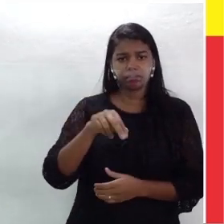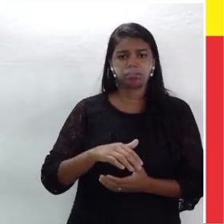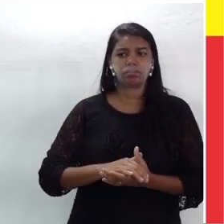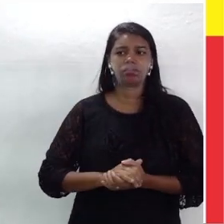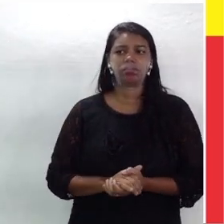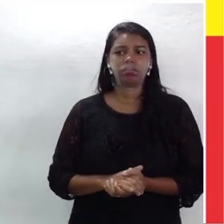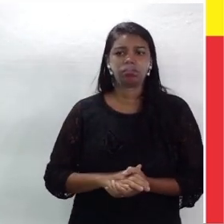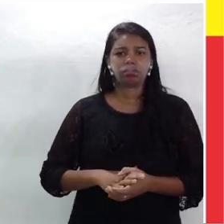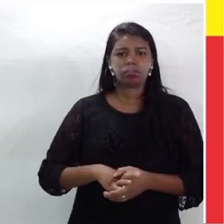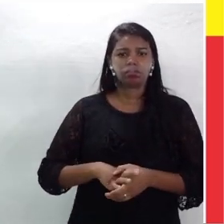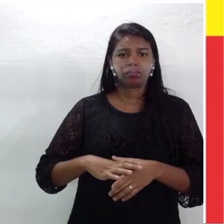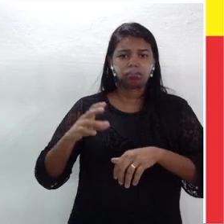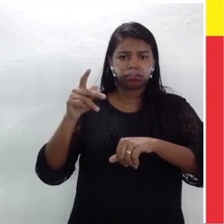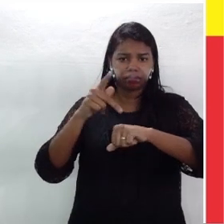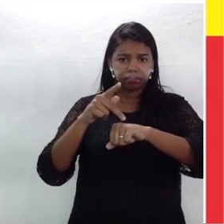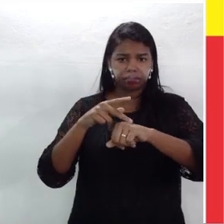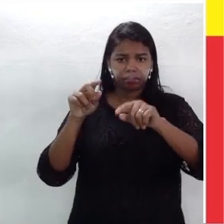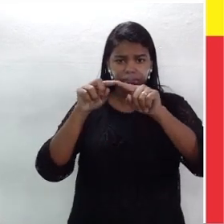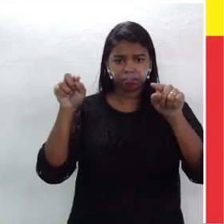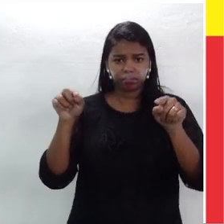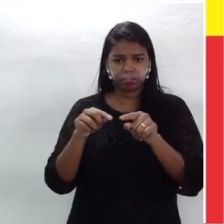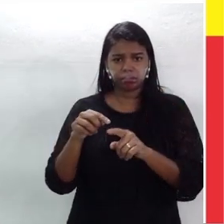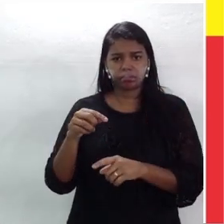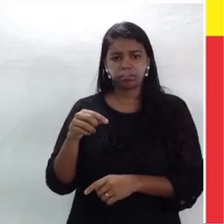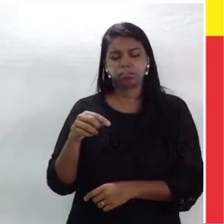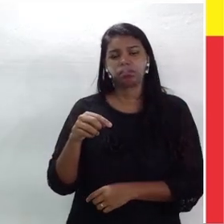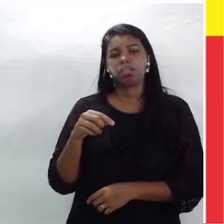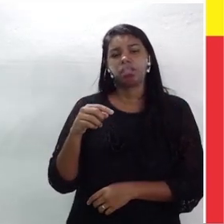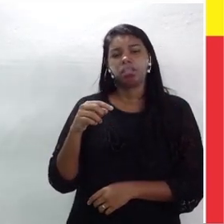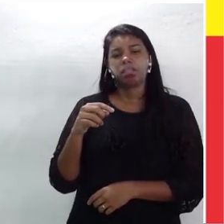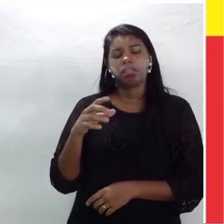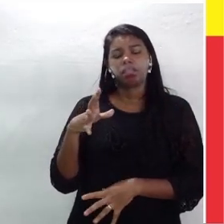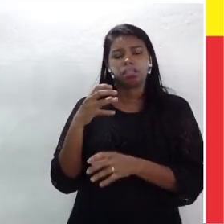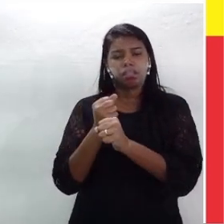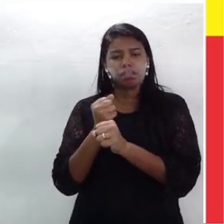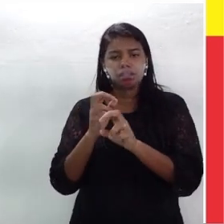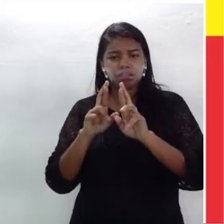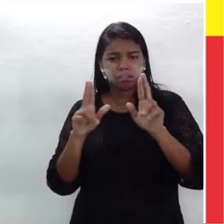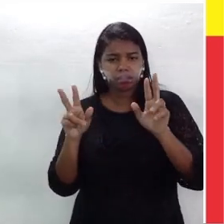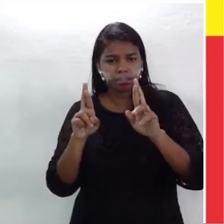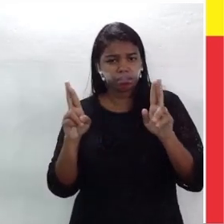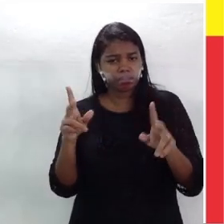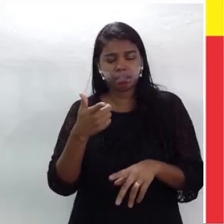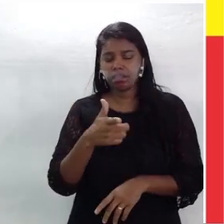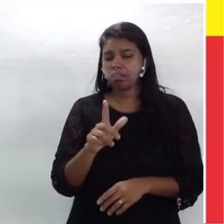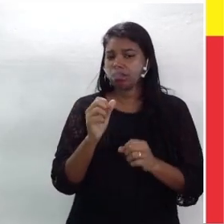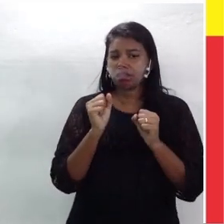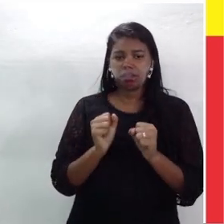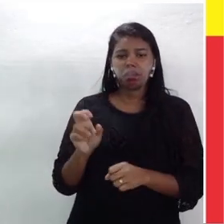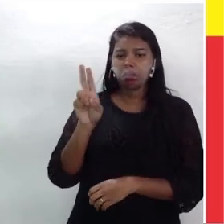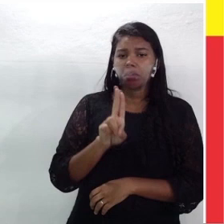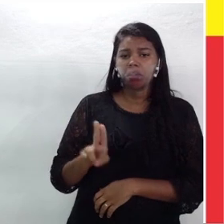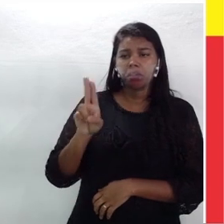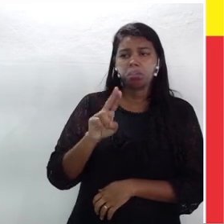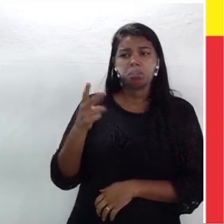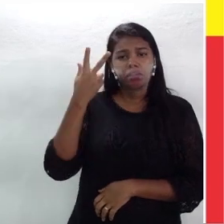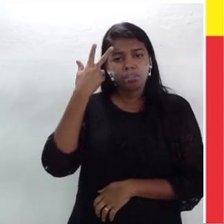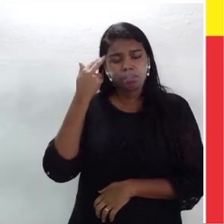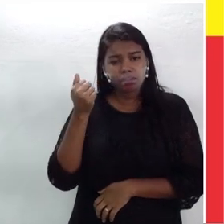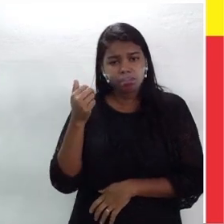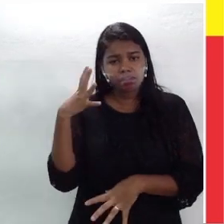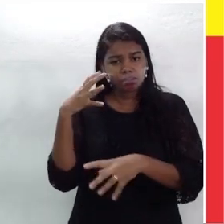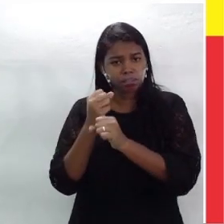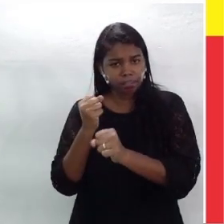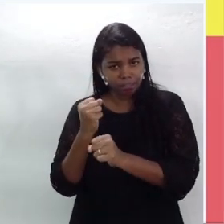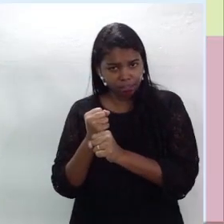No paralelepípedo, os 3 valores são diferentes. Então, a gente não pode usar aquela mesma forma de